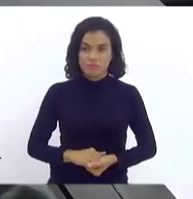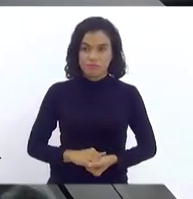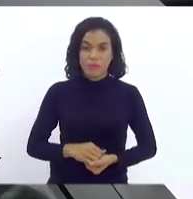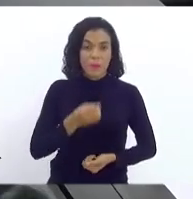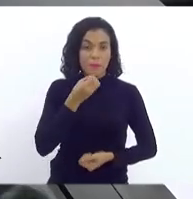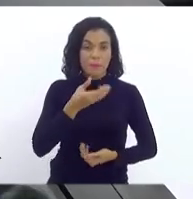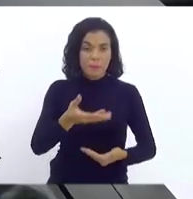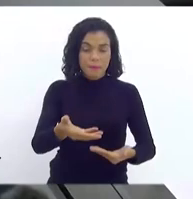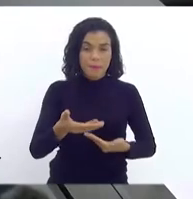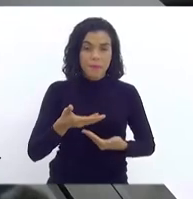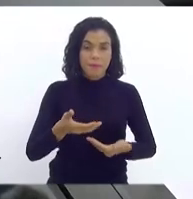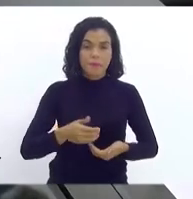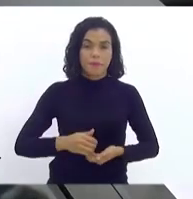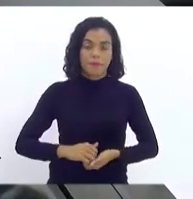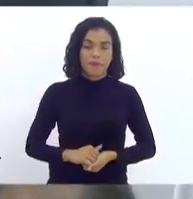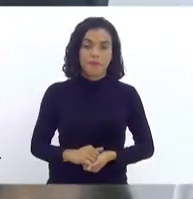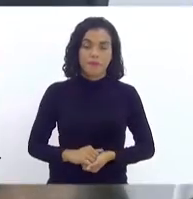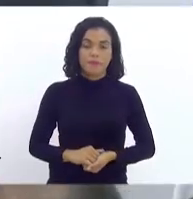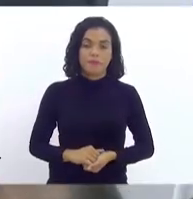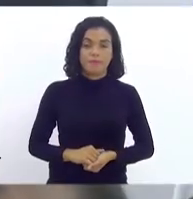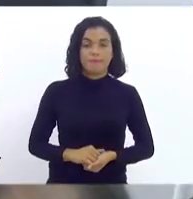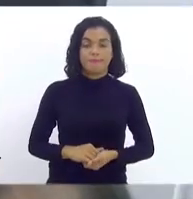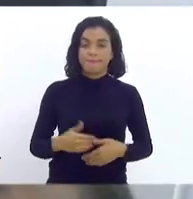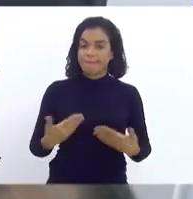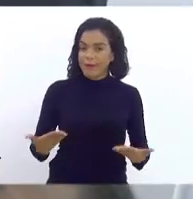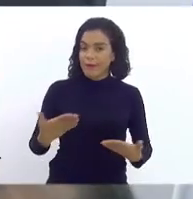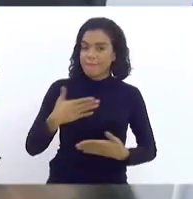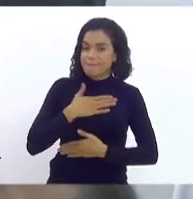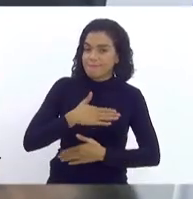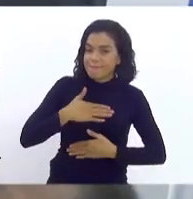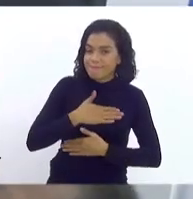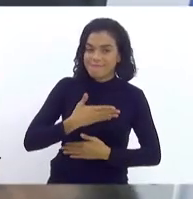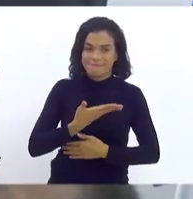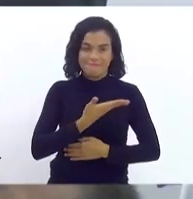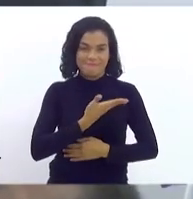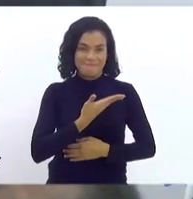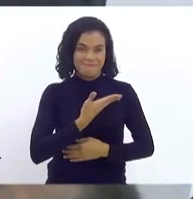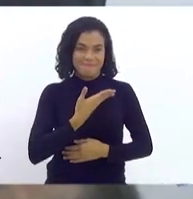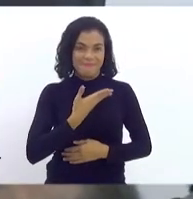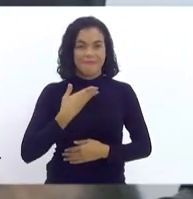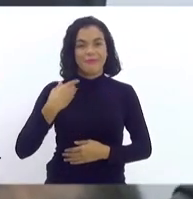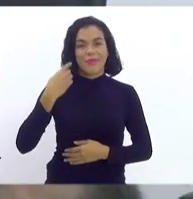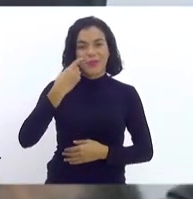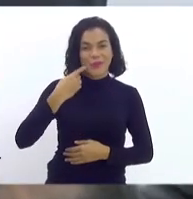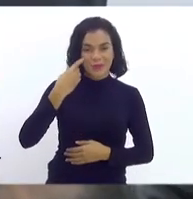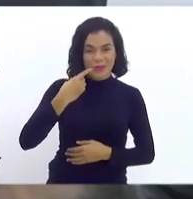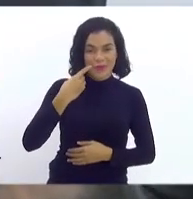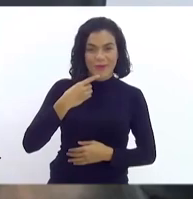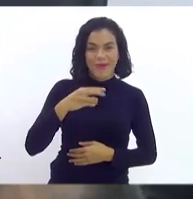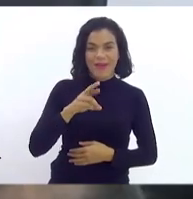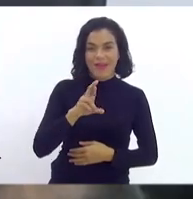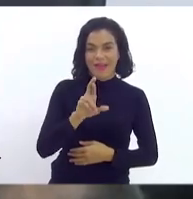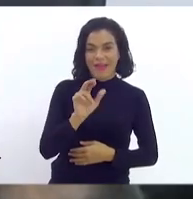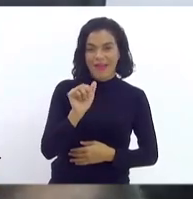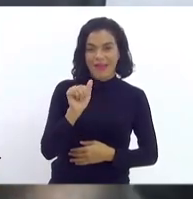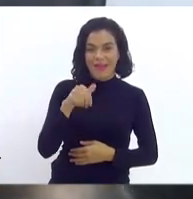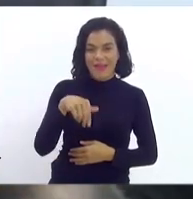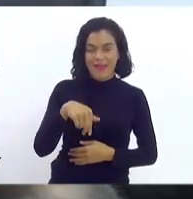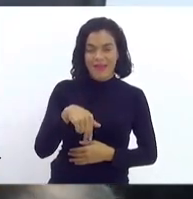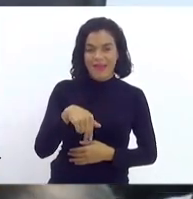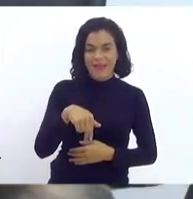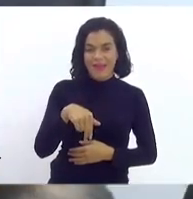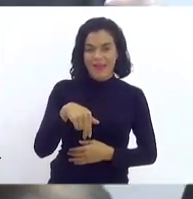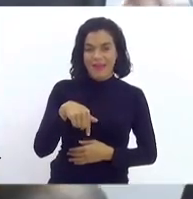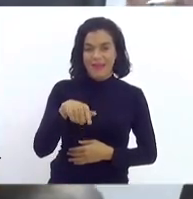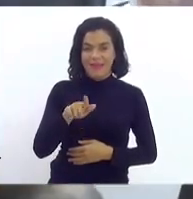Seja bem-vindo. Bem, saudar aqui meu amigo Dr. Hariman, sempre uma alegria vê-lo.